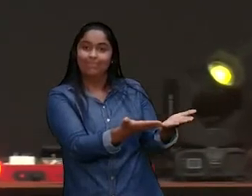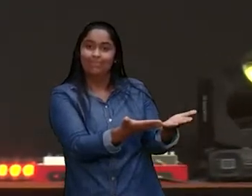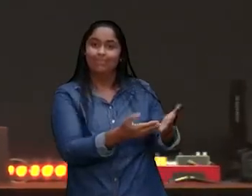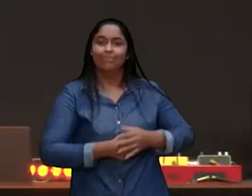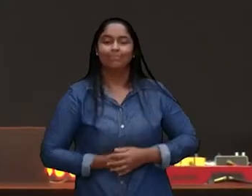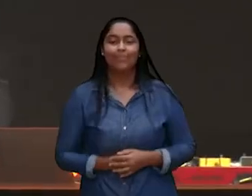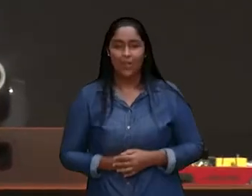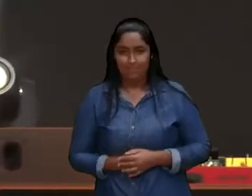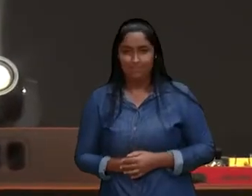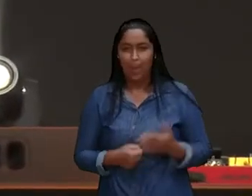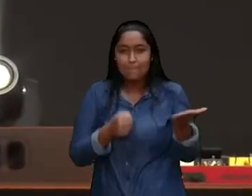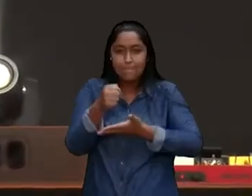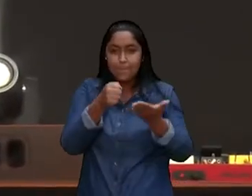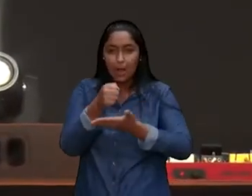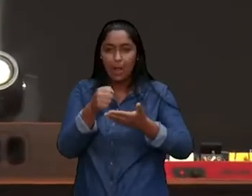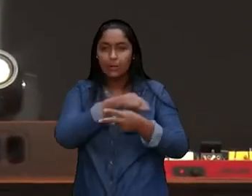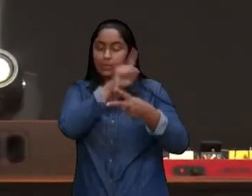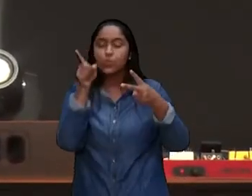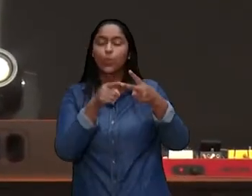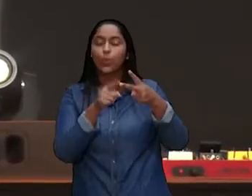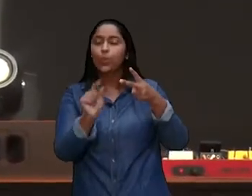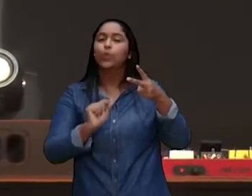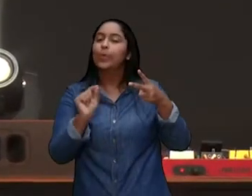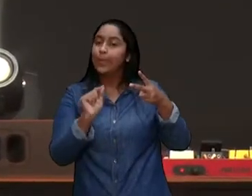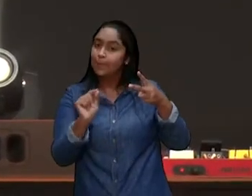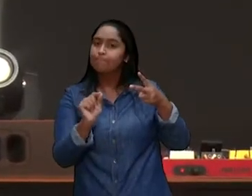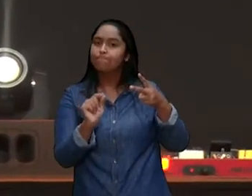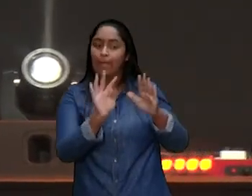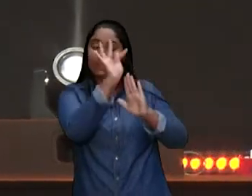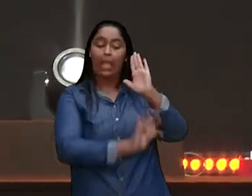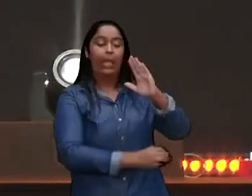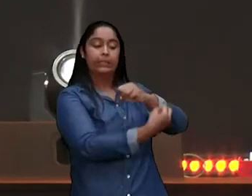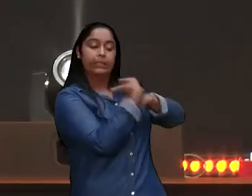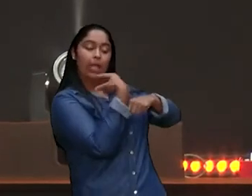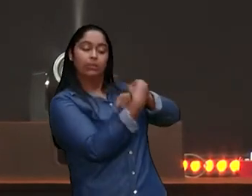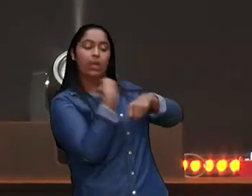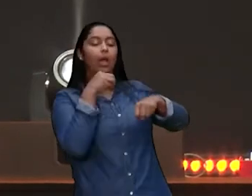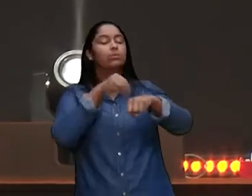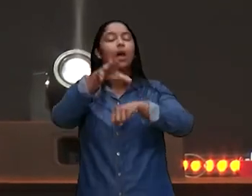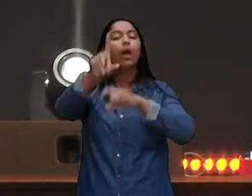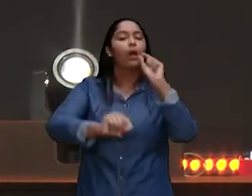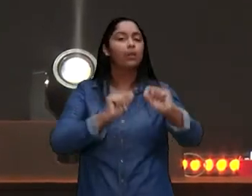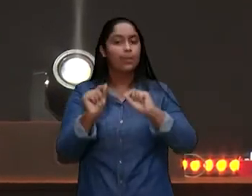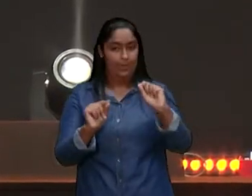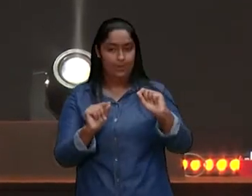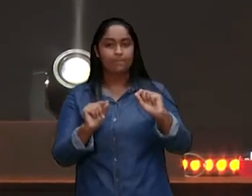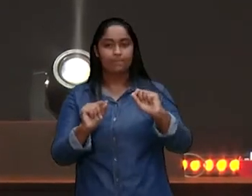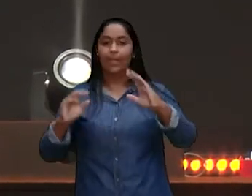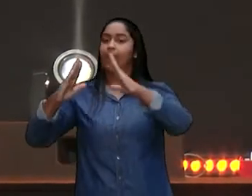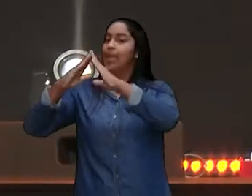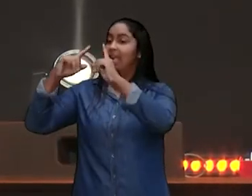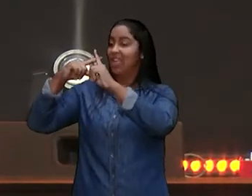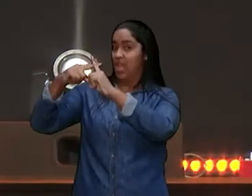a segunda coisa que a gente aprende no texto e é que a igreja não é o templo mas se encontra lá